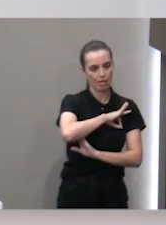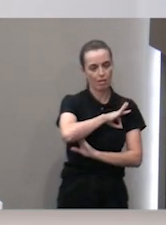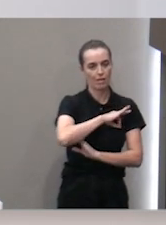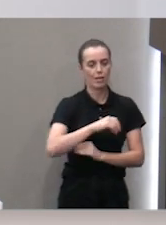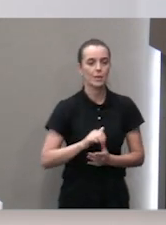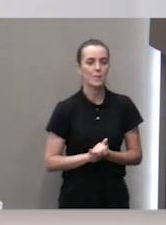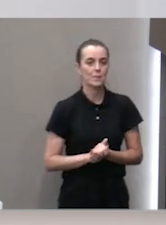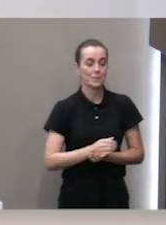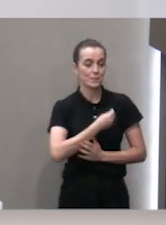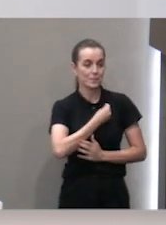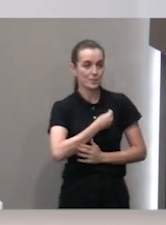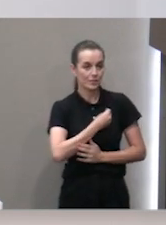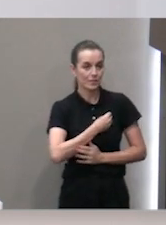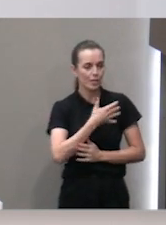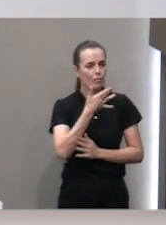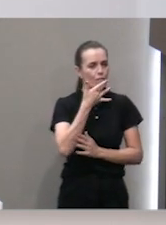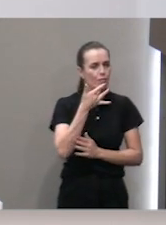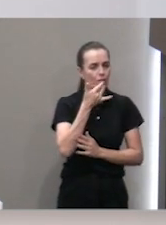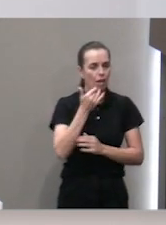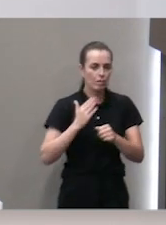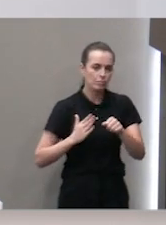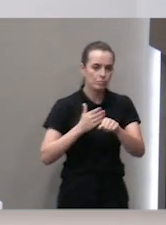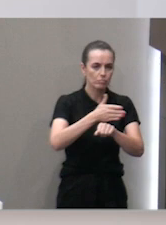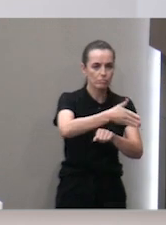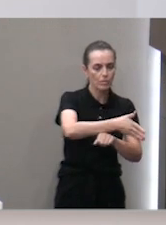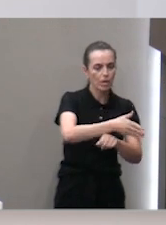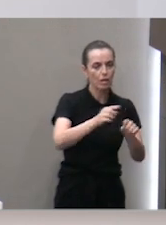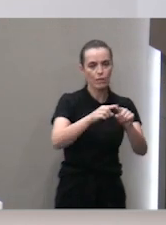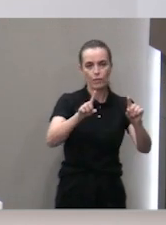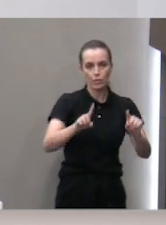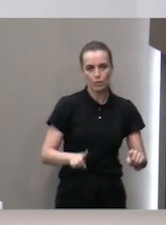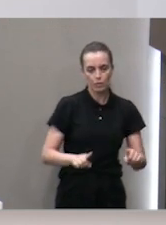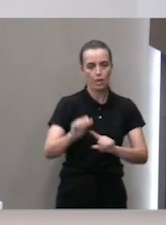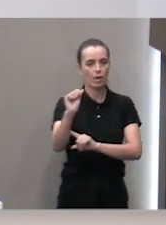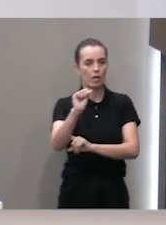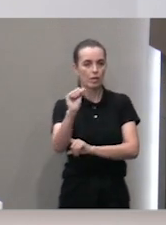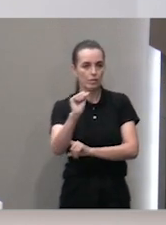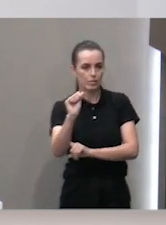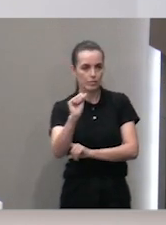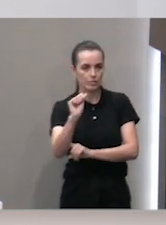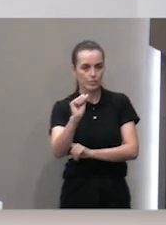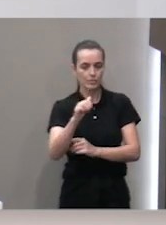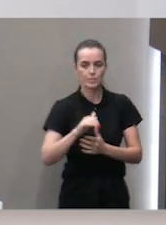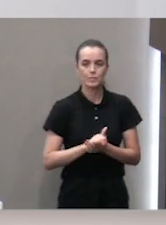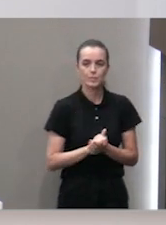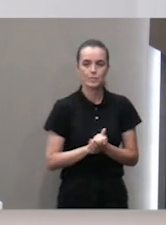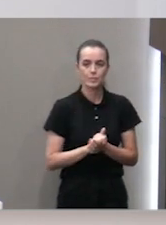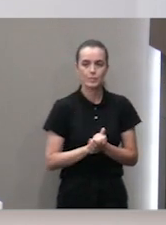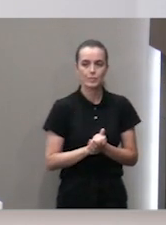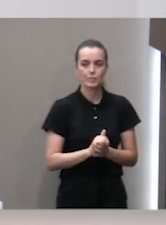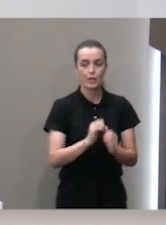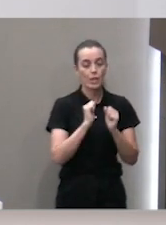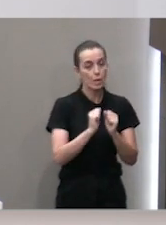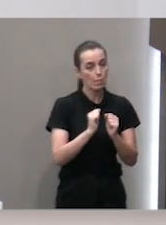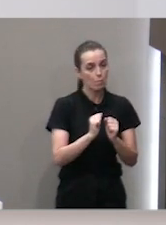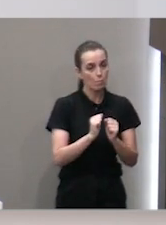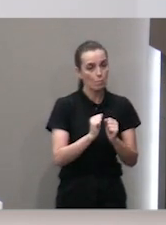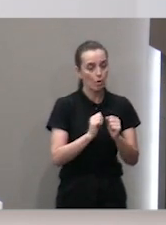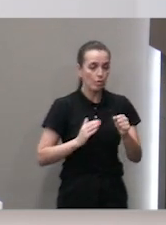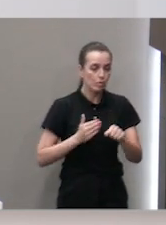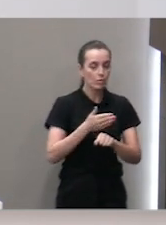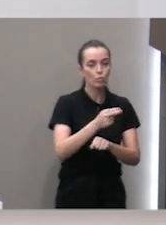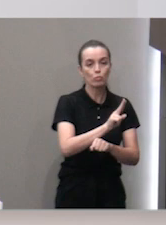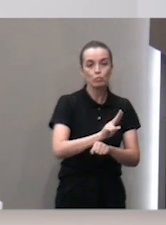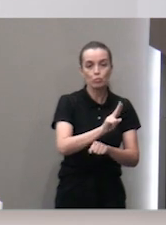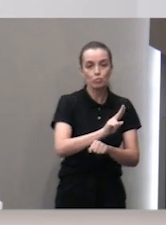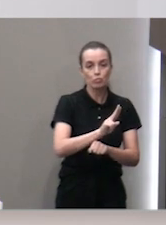para facilitar o acesso dos servidores associados e possibilitar uma melhor qualidade